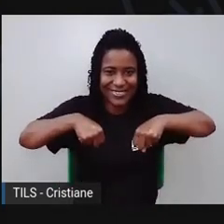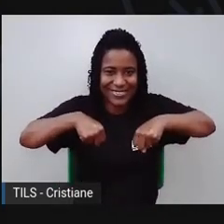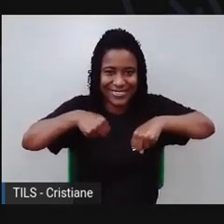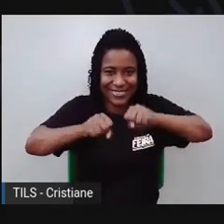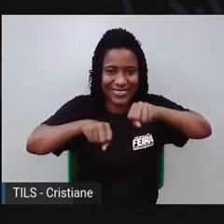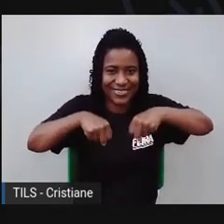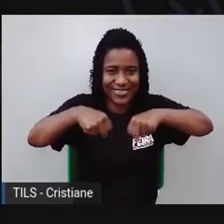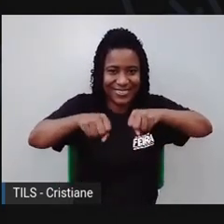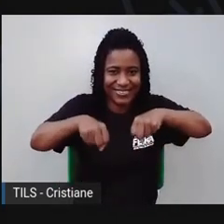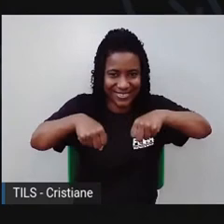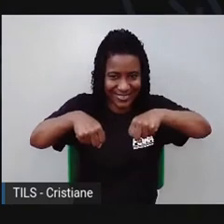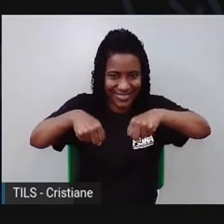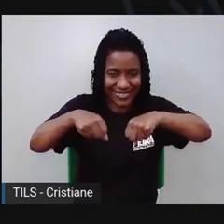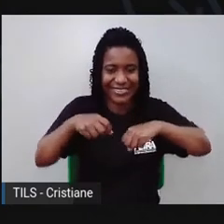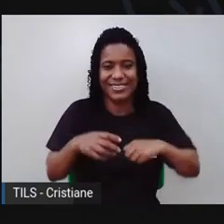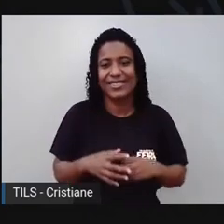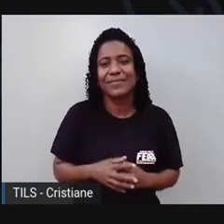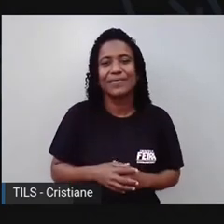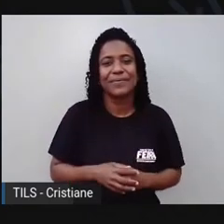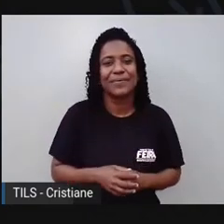do porquinho.